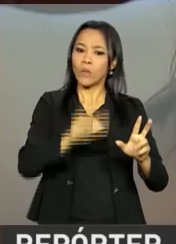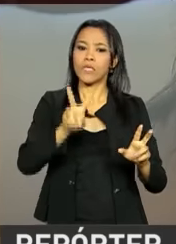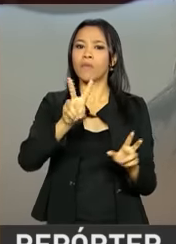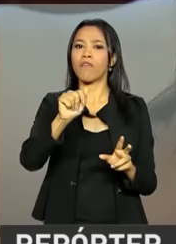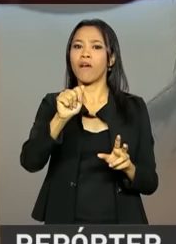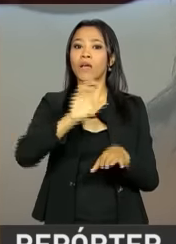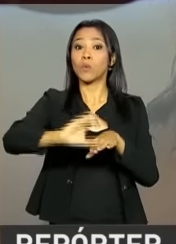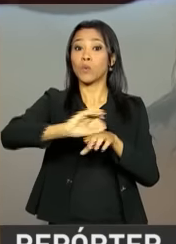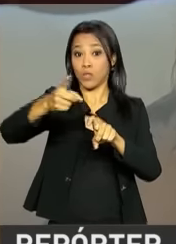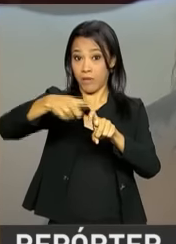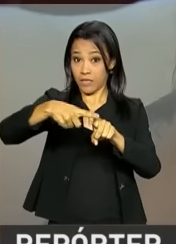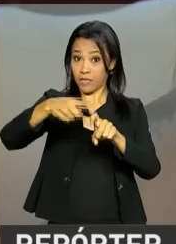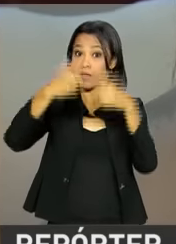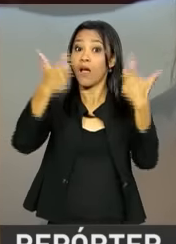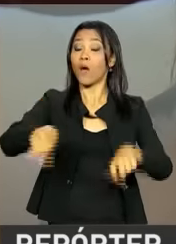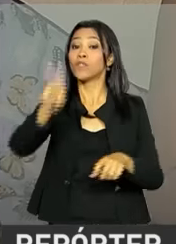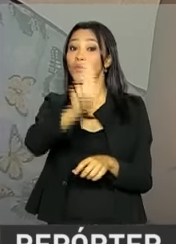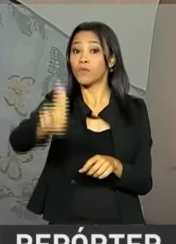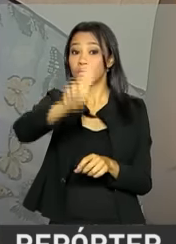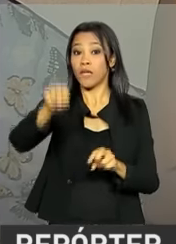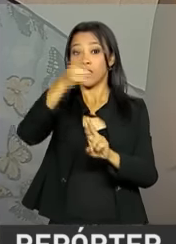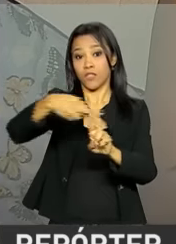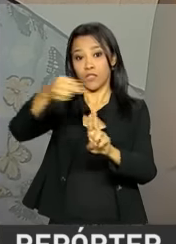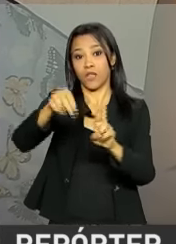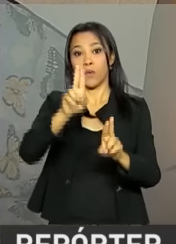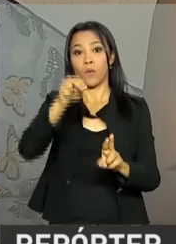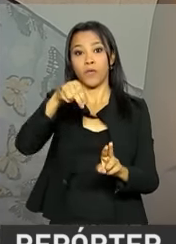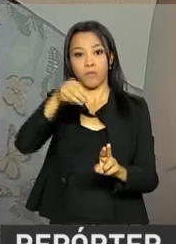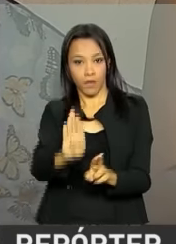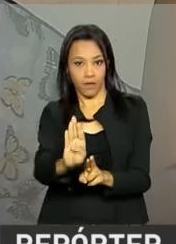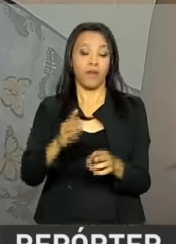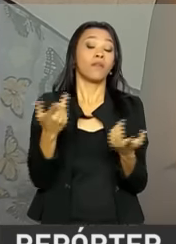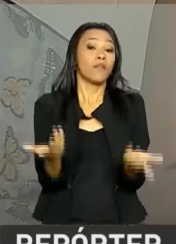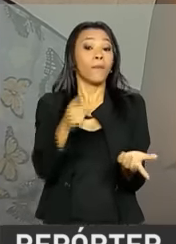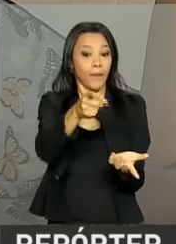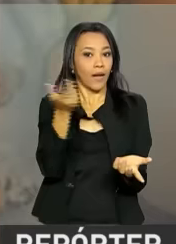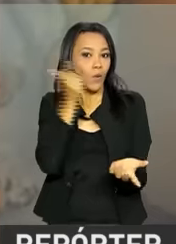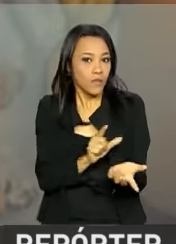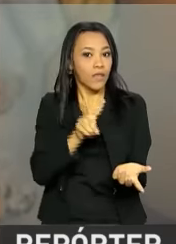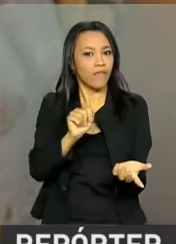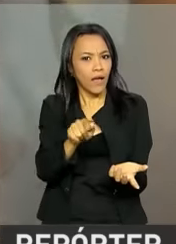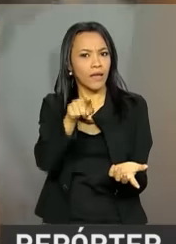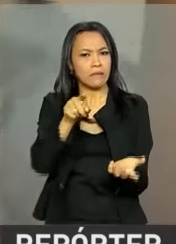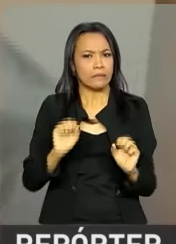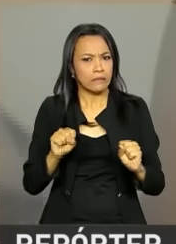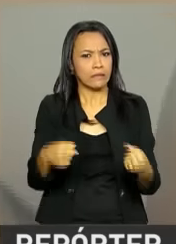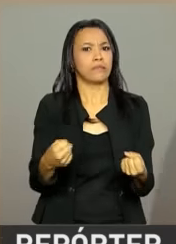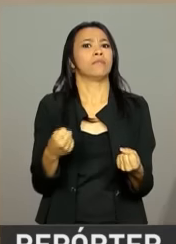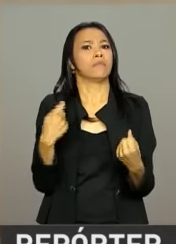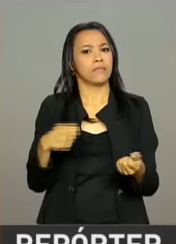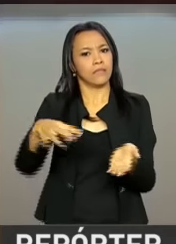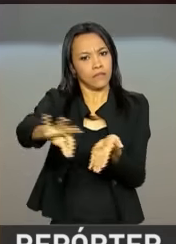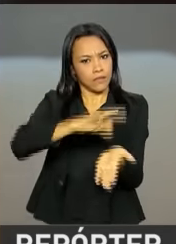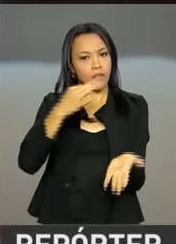curso de medicina na Universidade de Brasília para se candidatar a uma vaga em uma universidade pública O estudante deve se